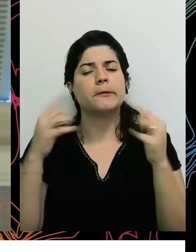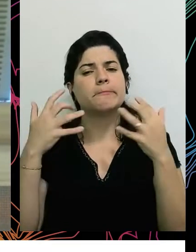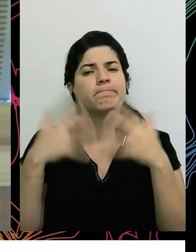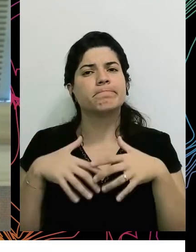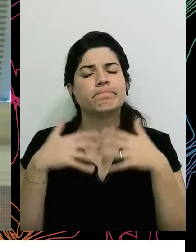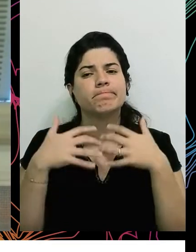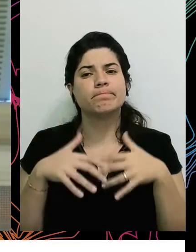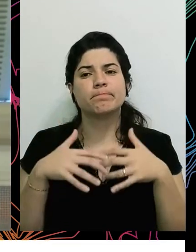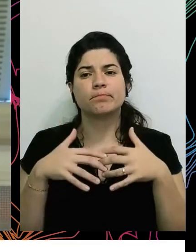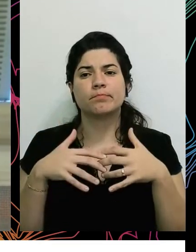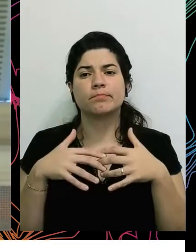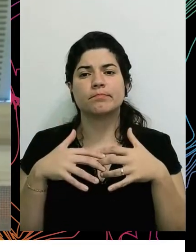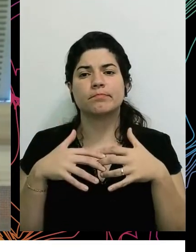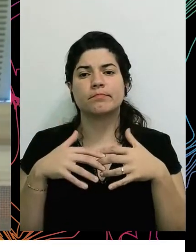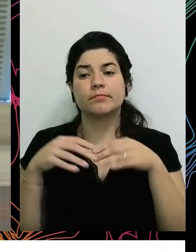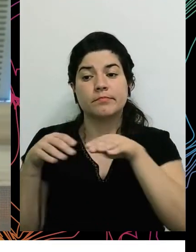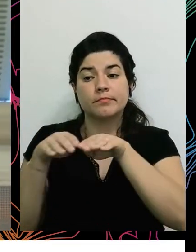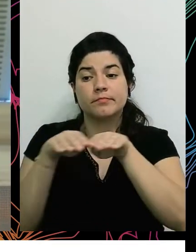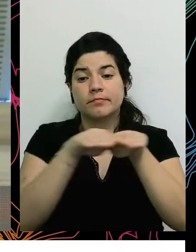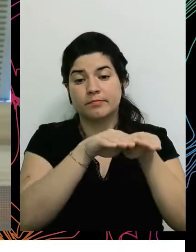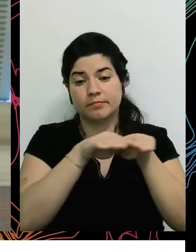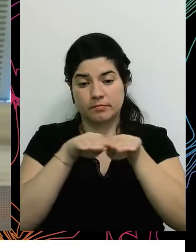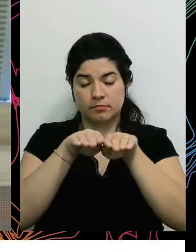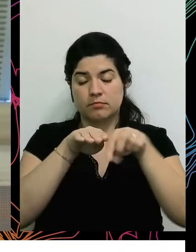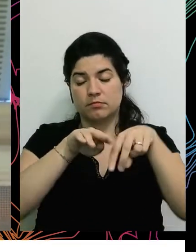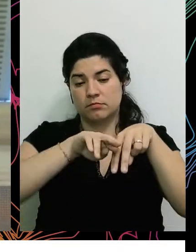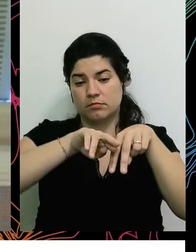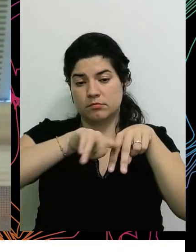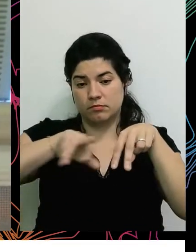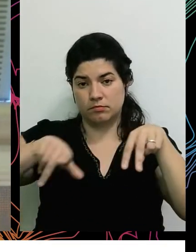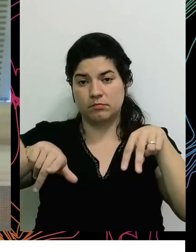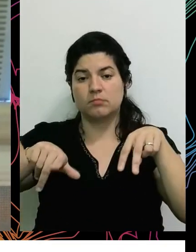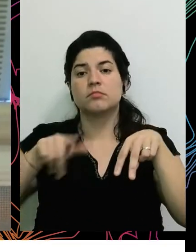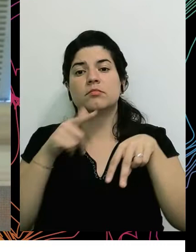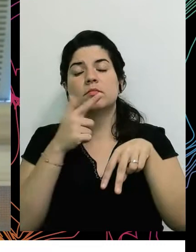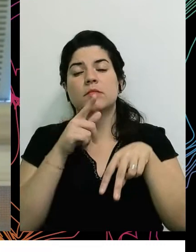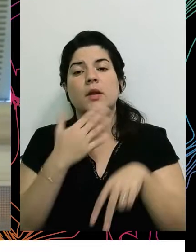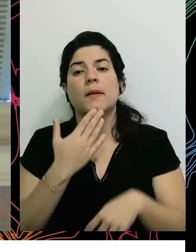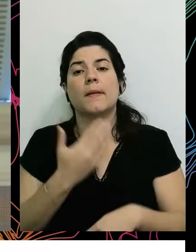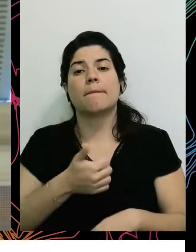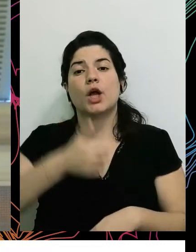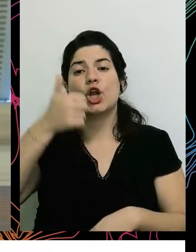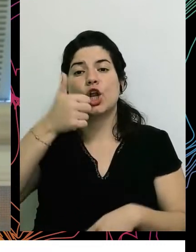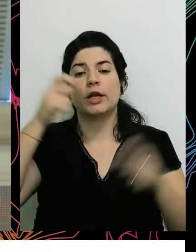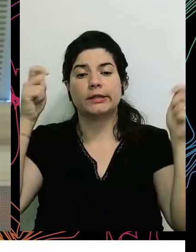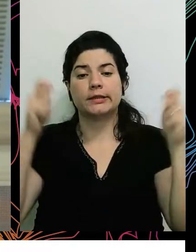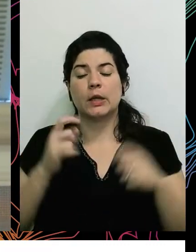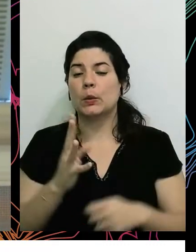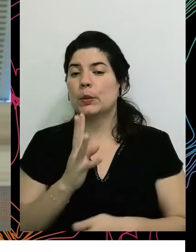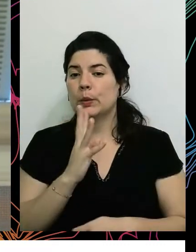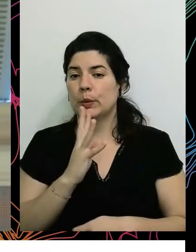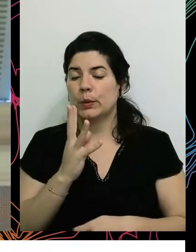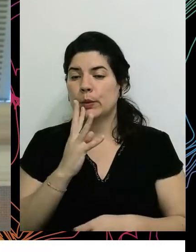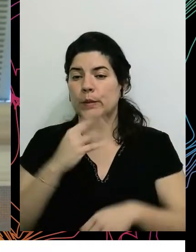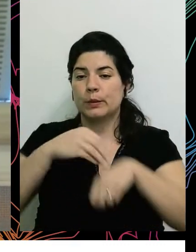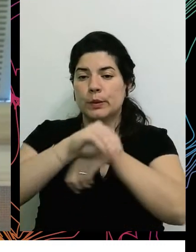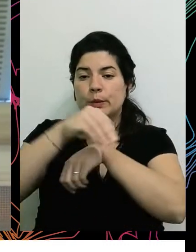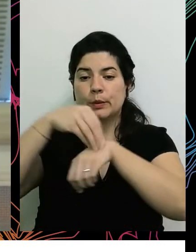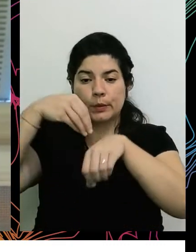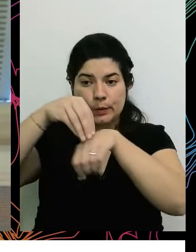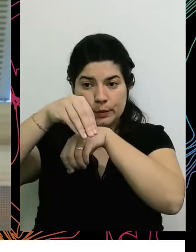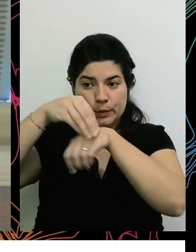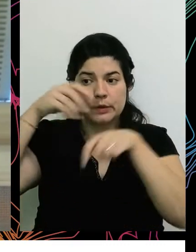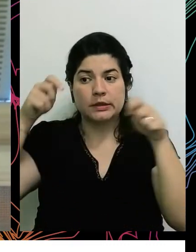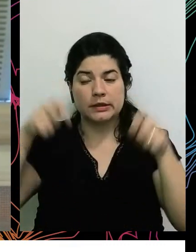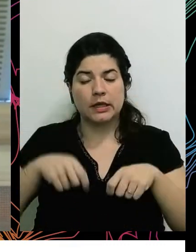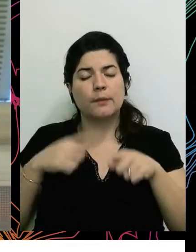que a igualdade de gênero melhora a transmissão do conhecimento, não? E da informação. Porque as